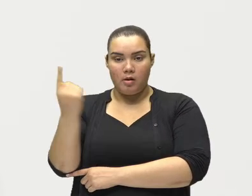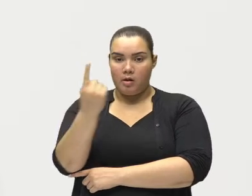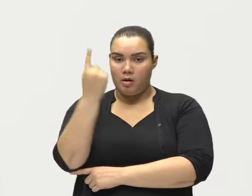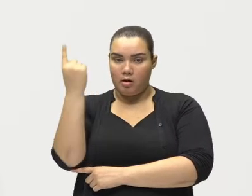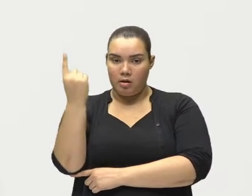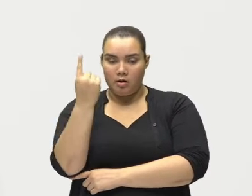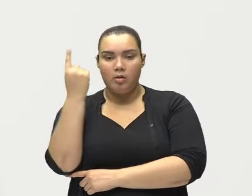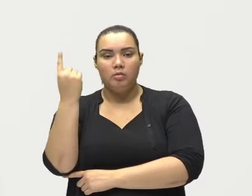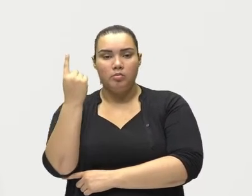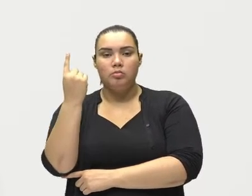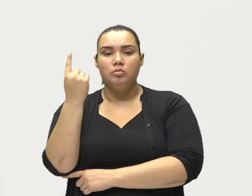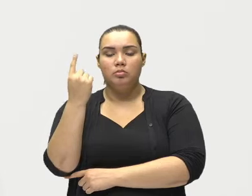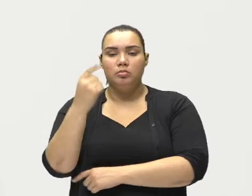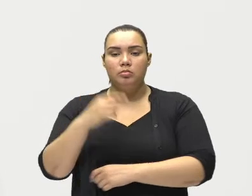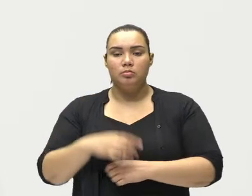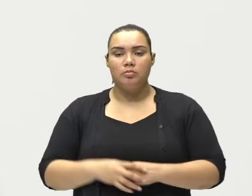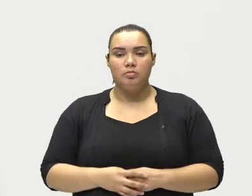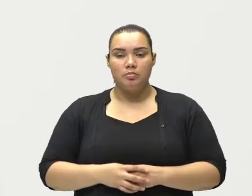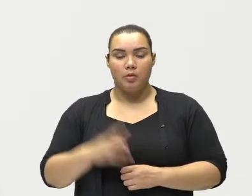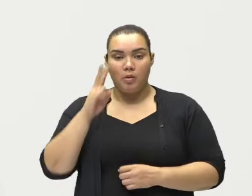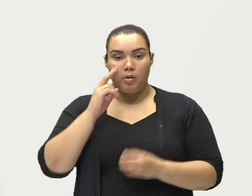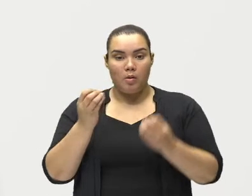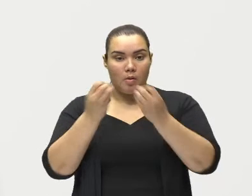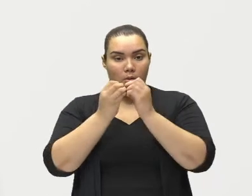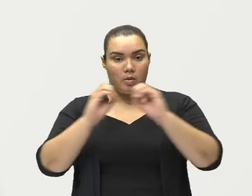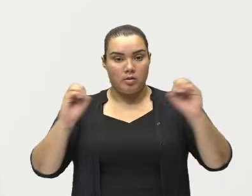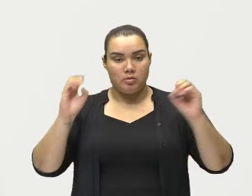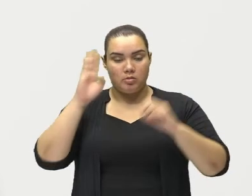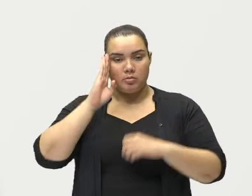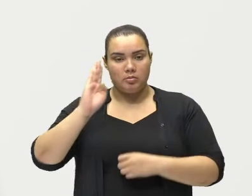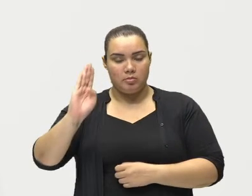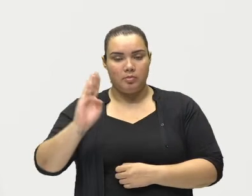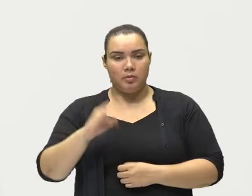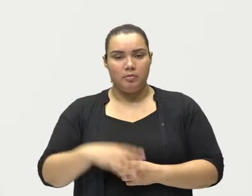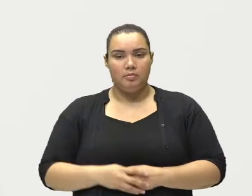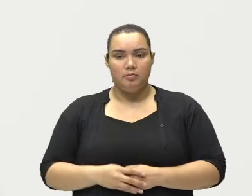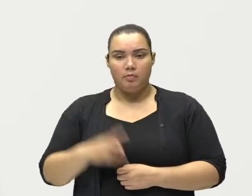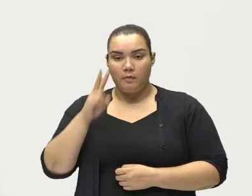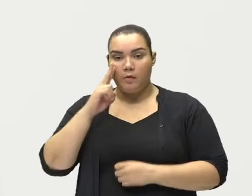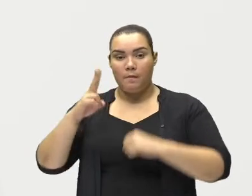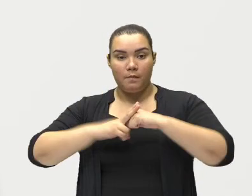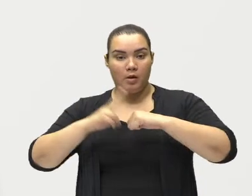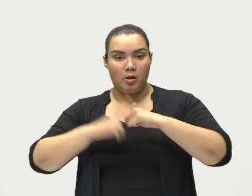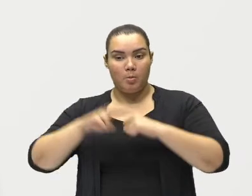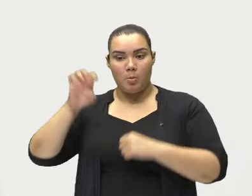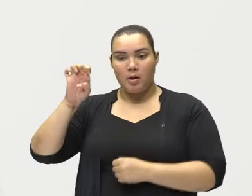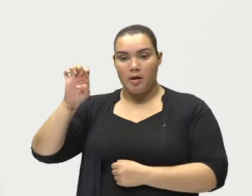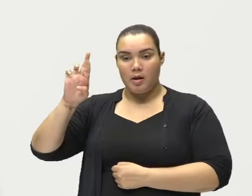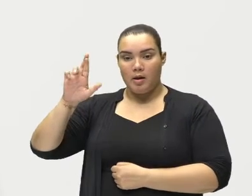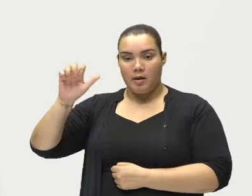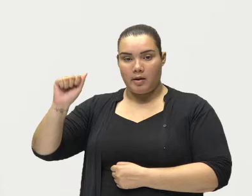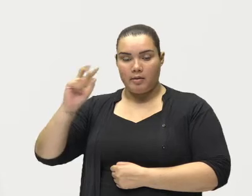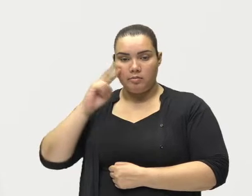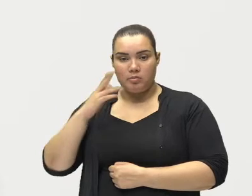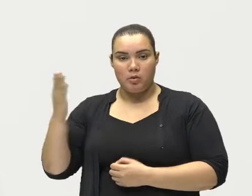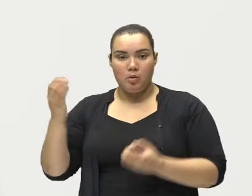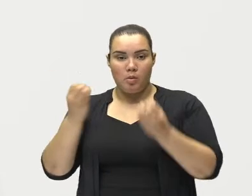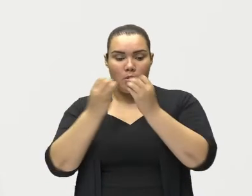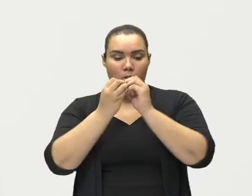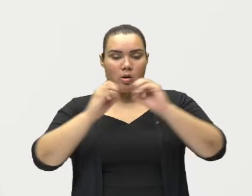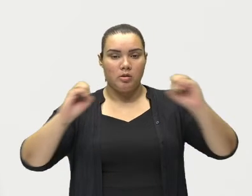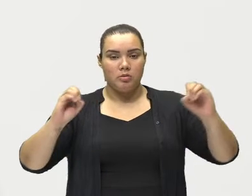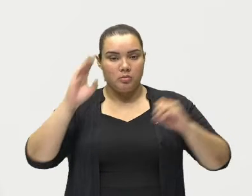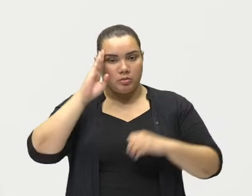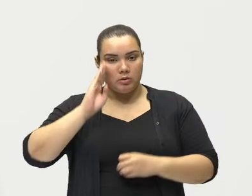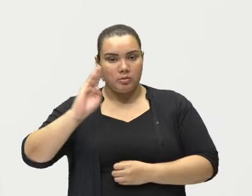Olha a oração principal, né? Tá aqui o verbo, ó. Sabemos que é uma oração aqui na frente. Então temos a primeira oração, a oração